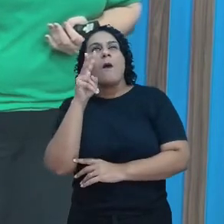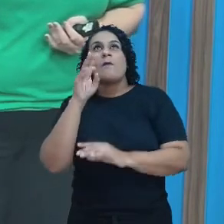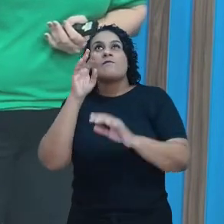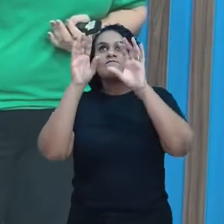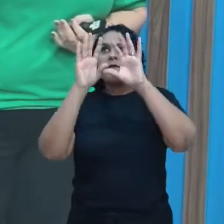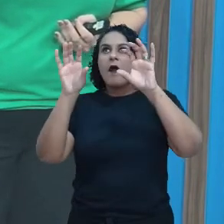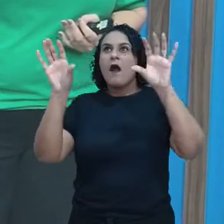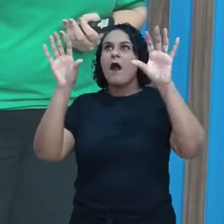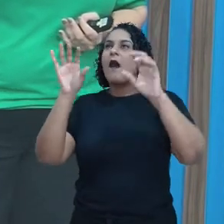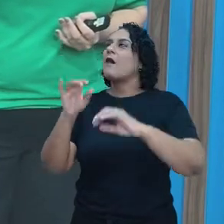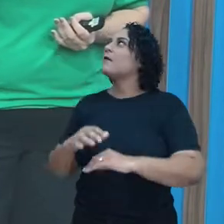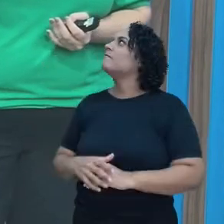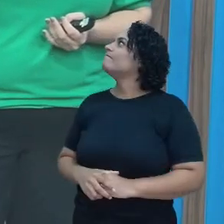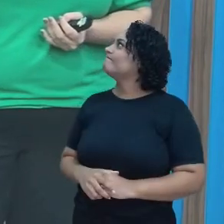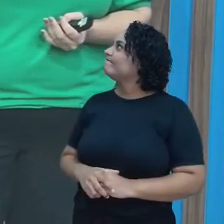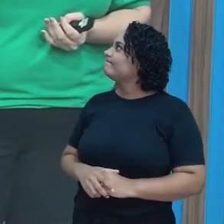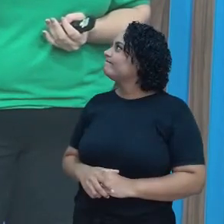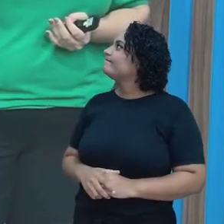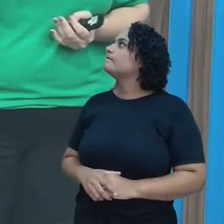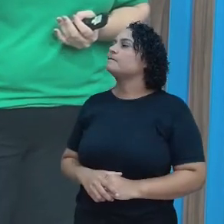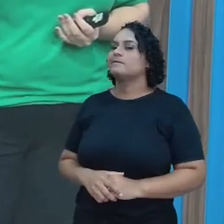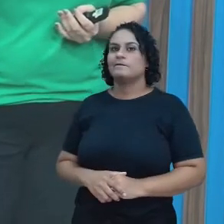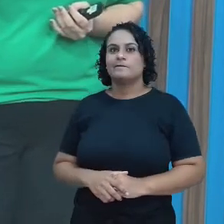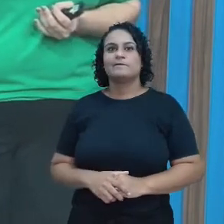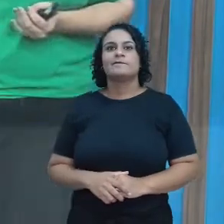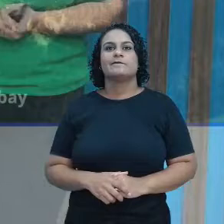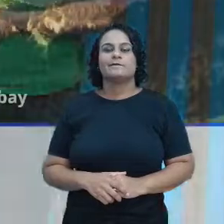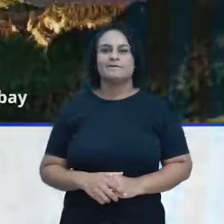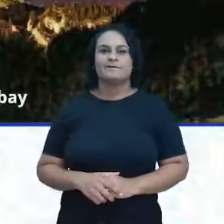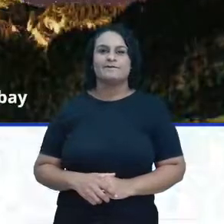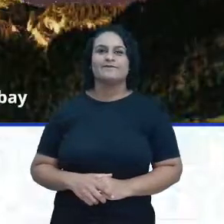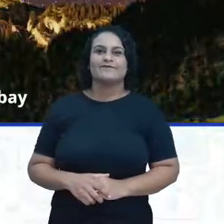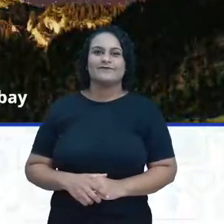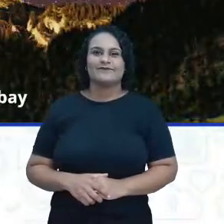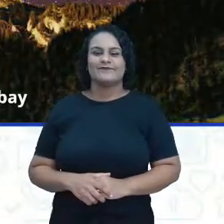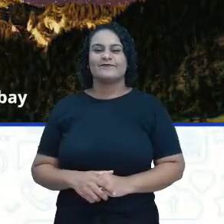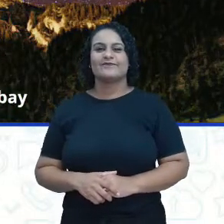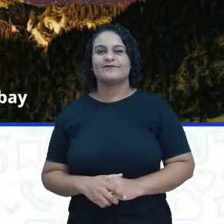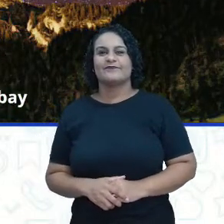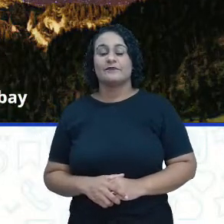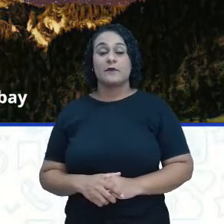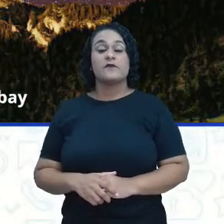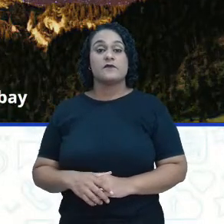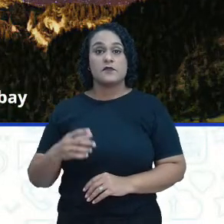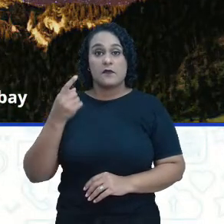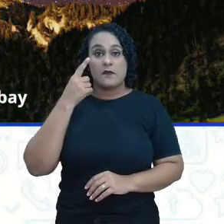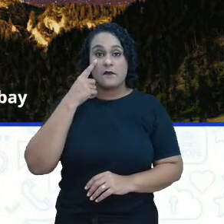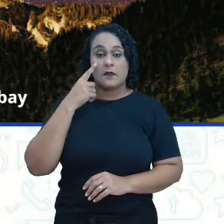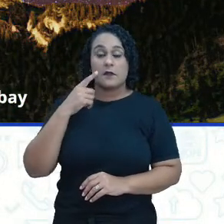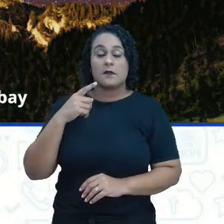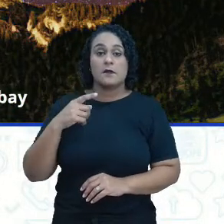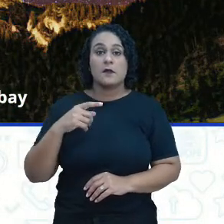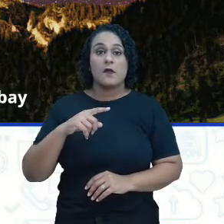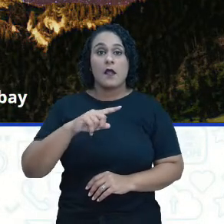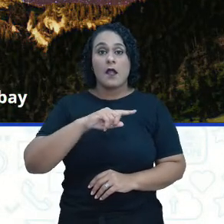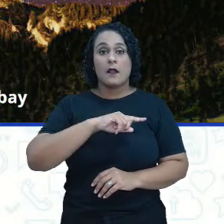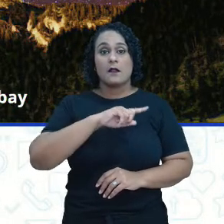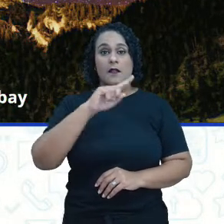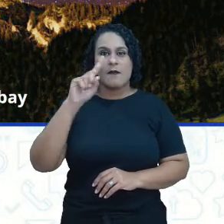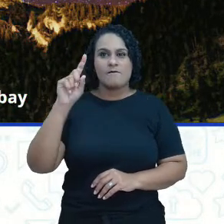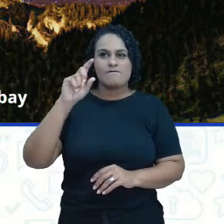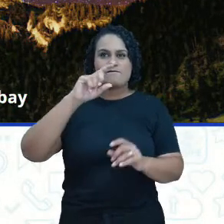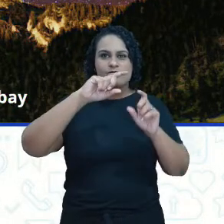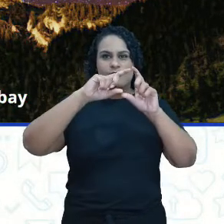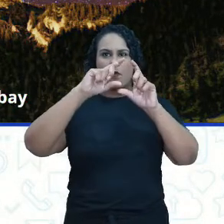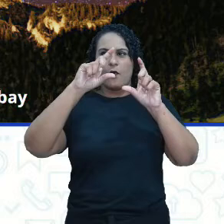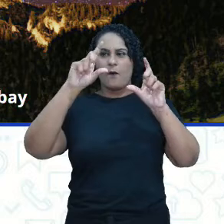só, esse é o braço aí, ó. Joga aí, por favor, Deivinho, novamente. Vocês estão vendo essa linha passando aí no céu,